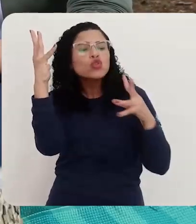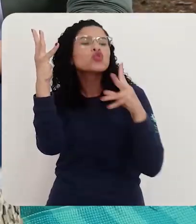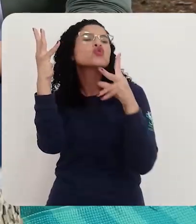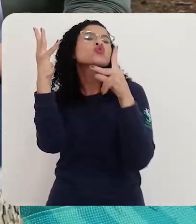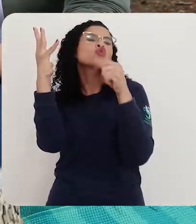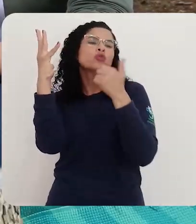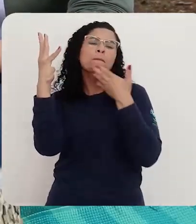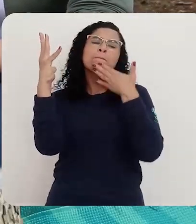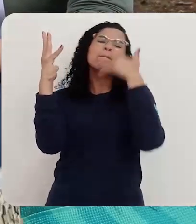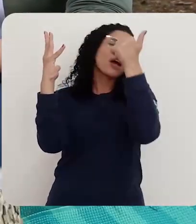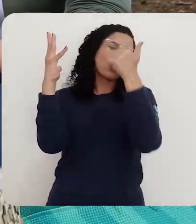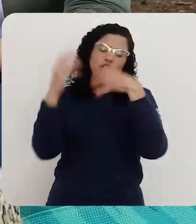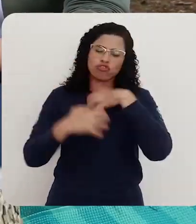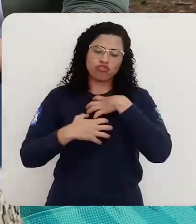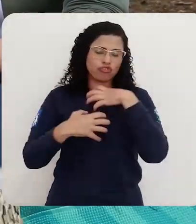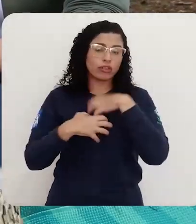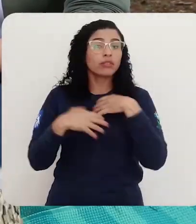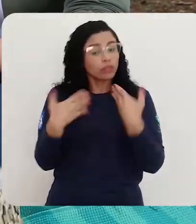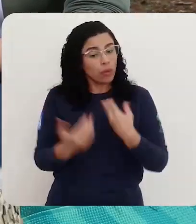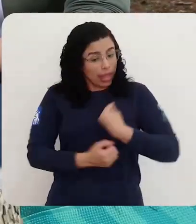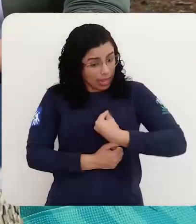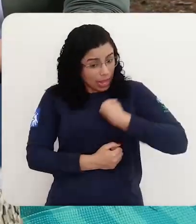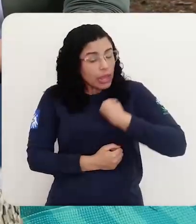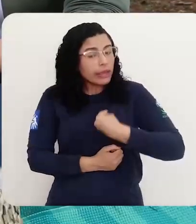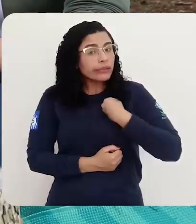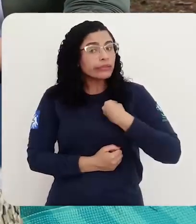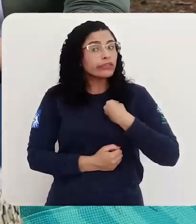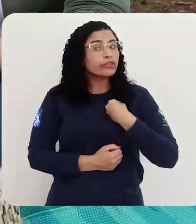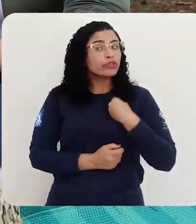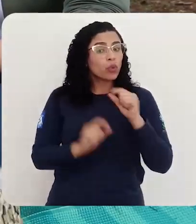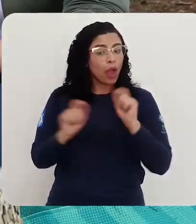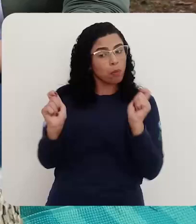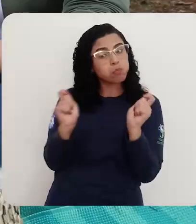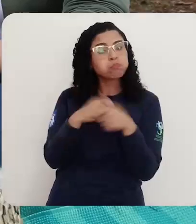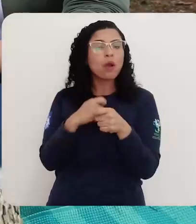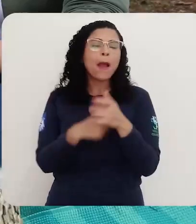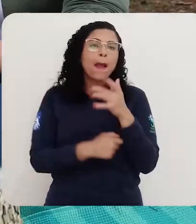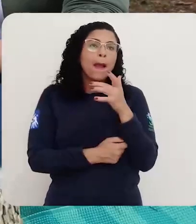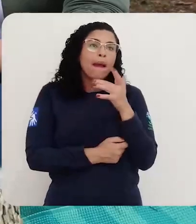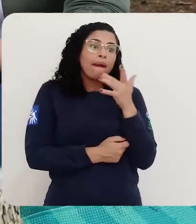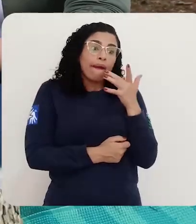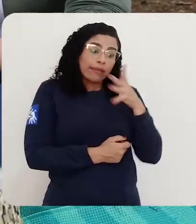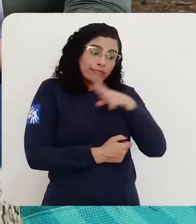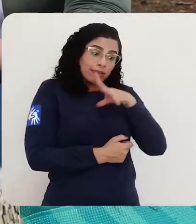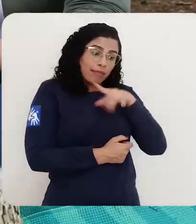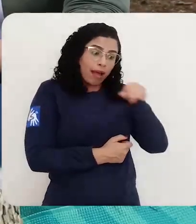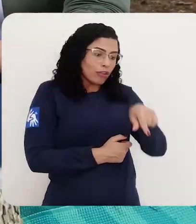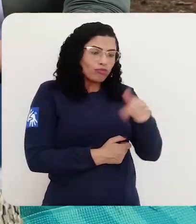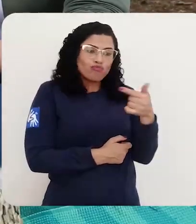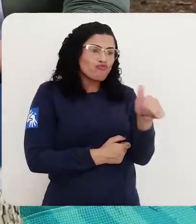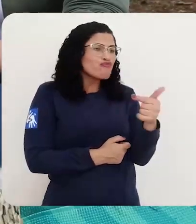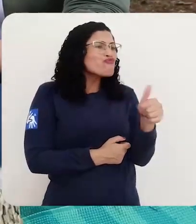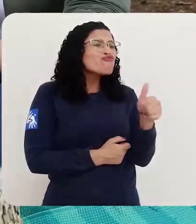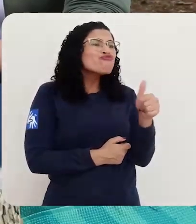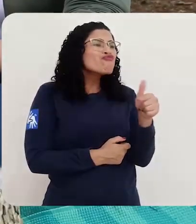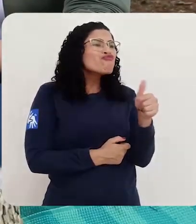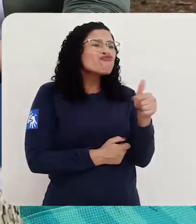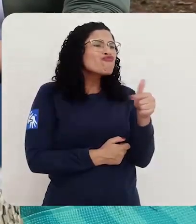melhor forma o que a natureza tem para oferecer. Então existe uma contradição muito grande quando a gente vem para a cidade e